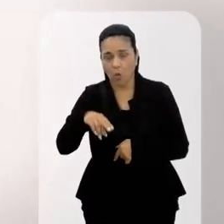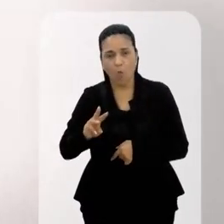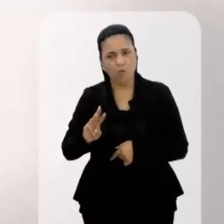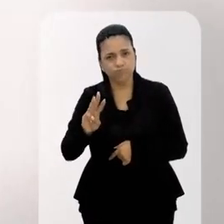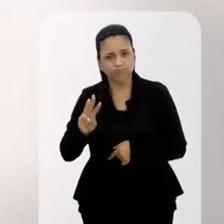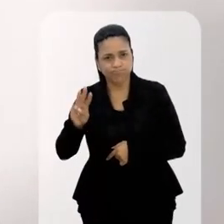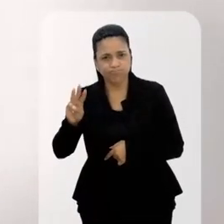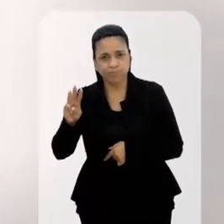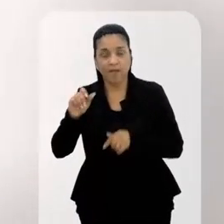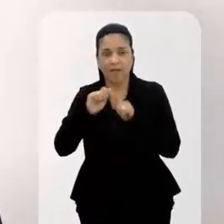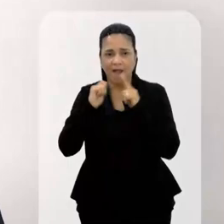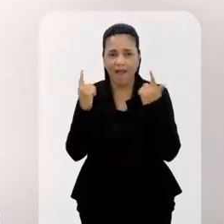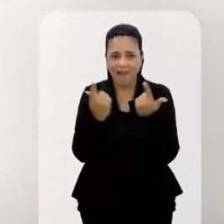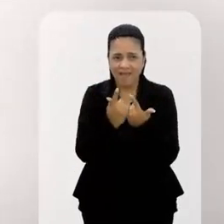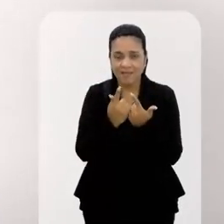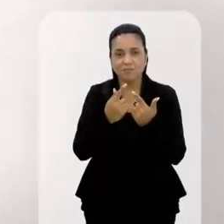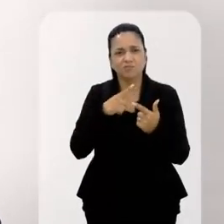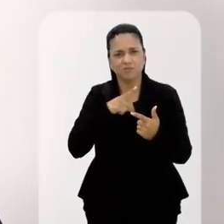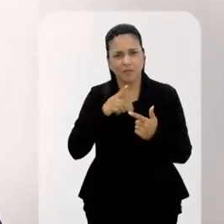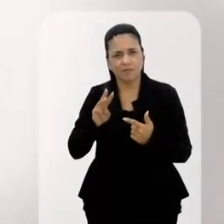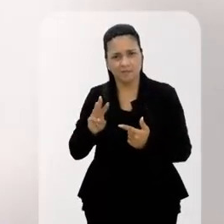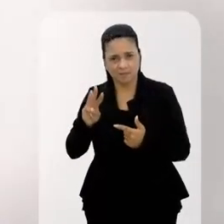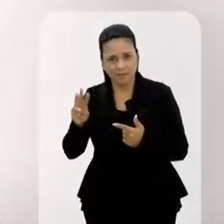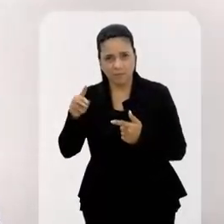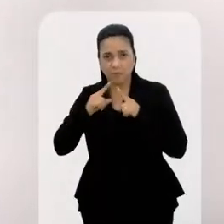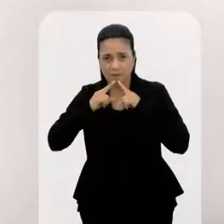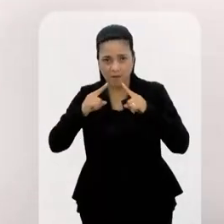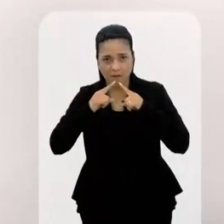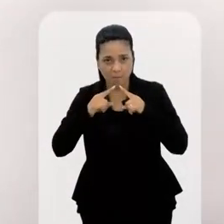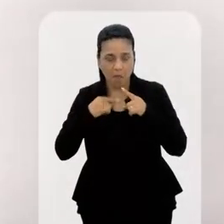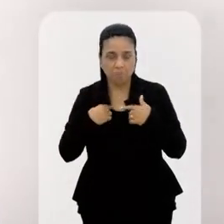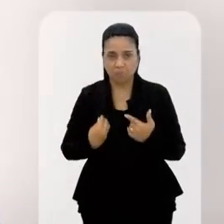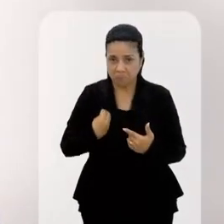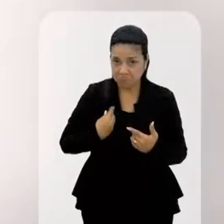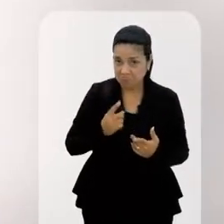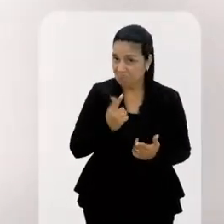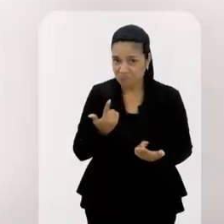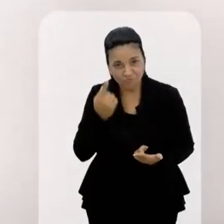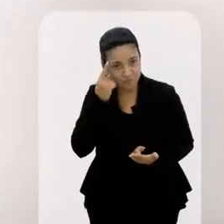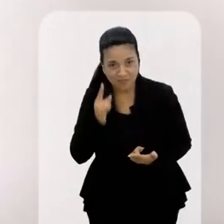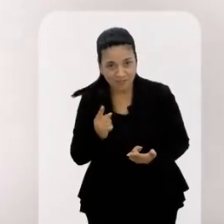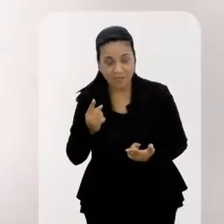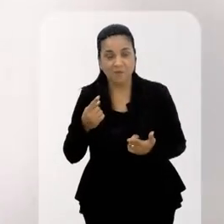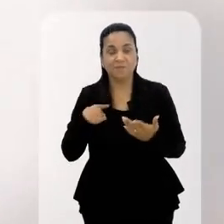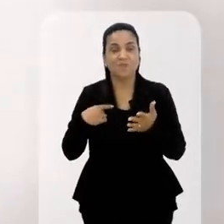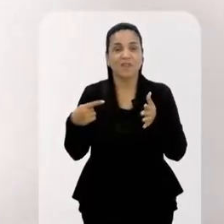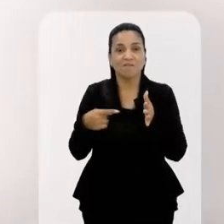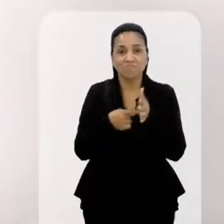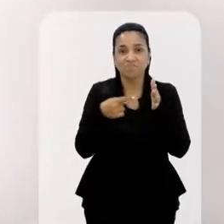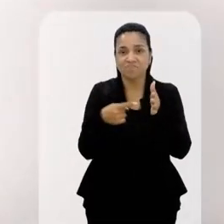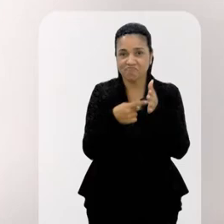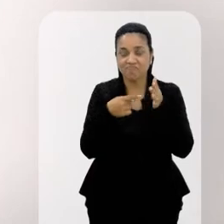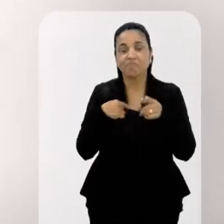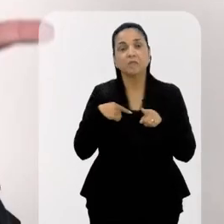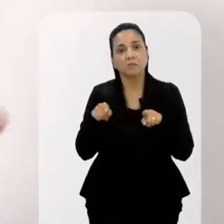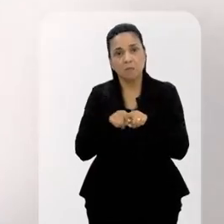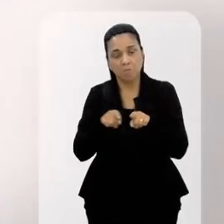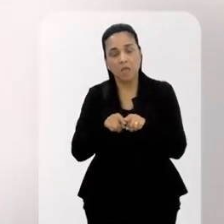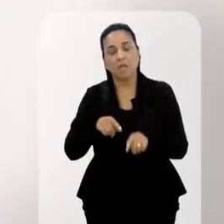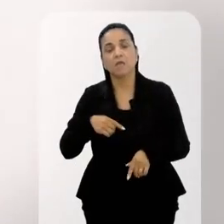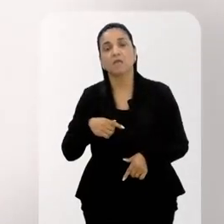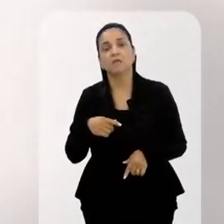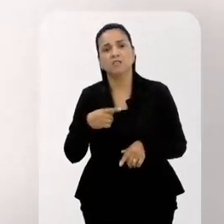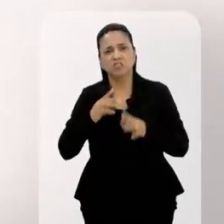no site da Alerj lá você fazer a reclamaçãozinha. Da mesma forma como eu faço o Reclame Aqui, como eu faço consumidor.gov, eu